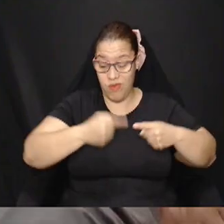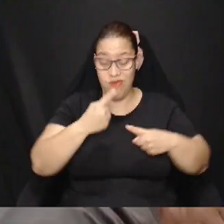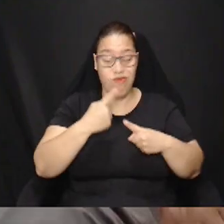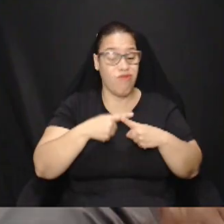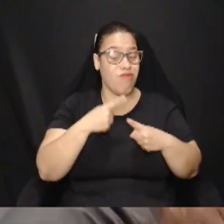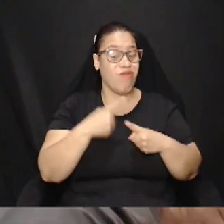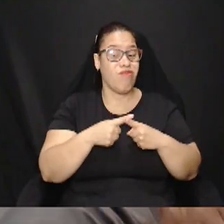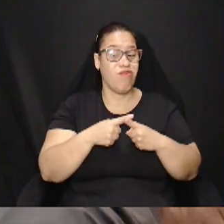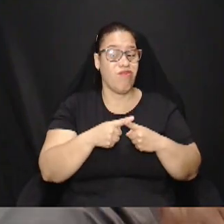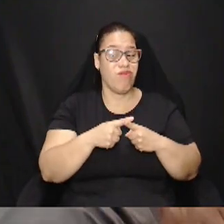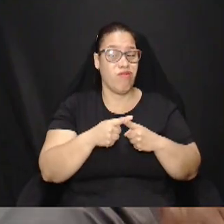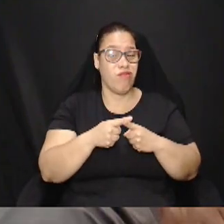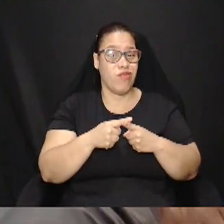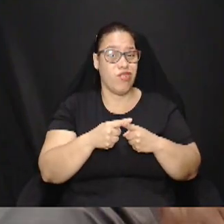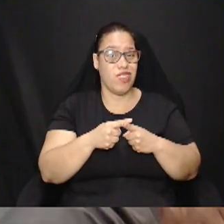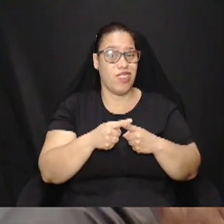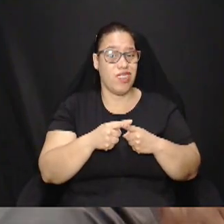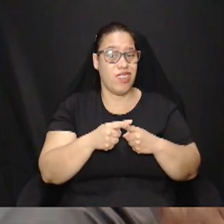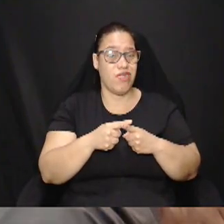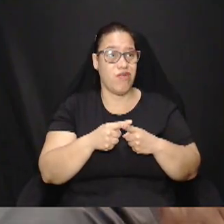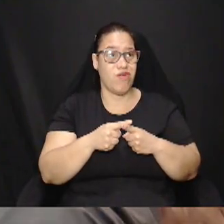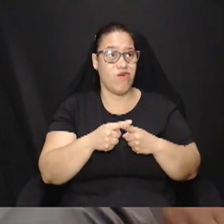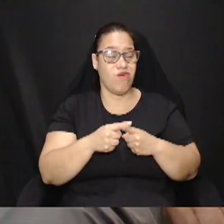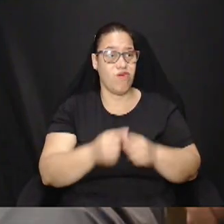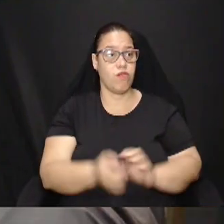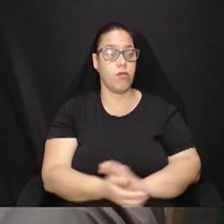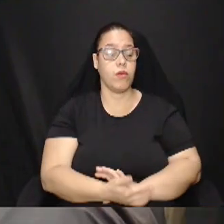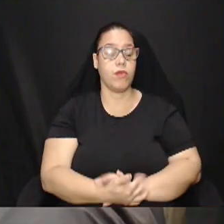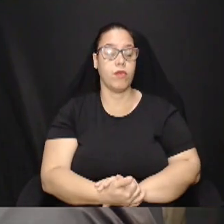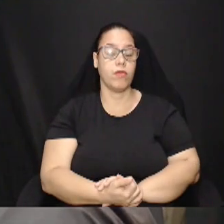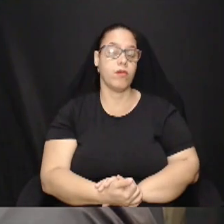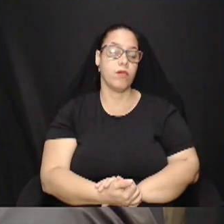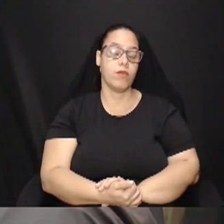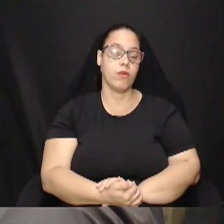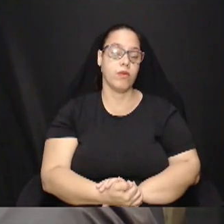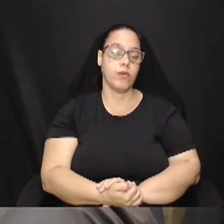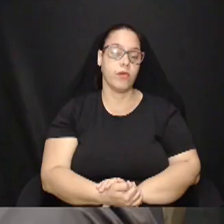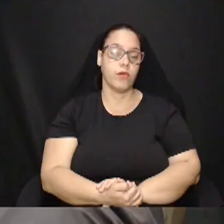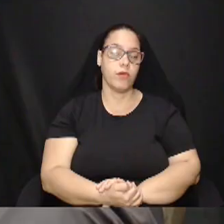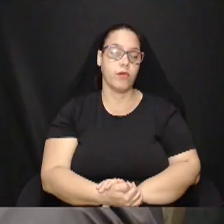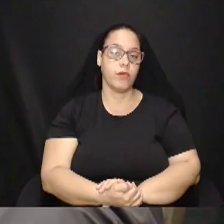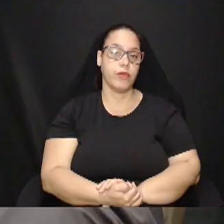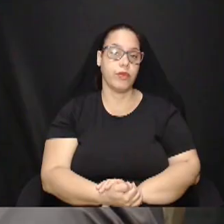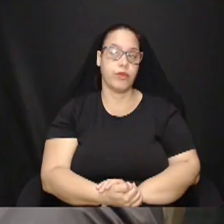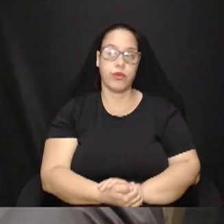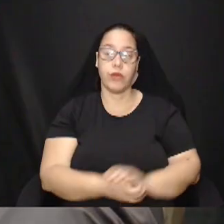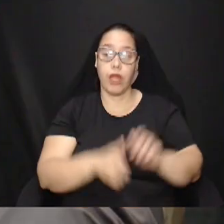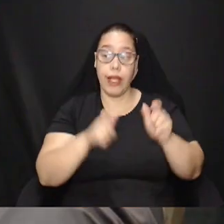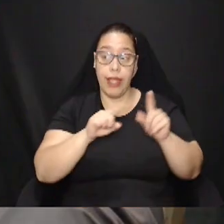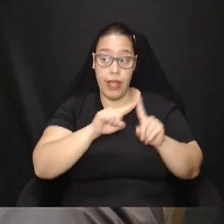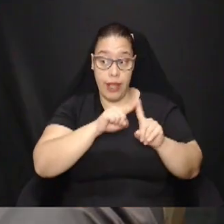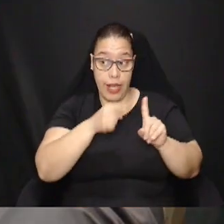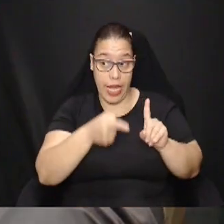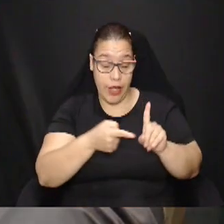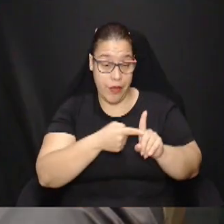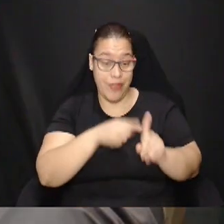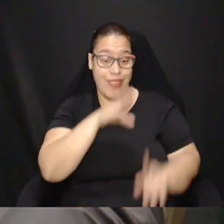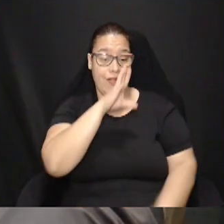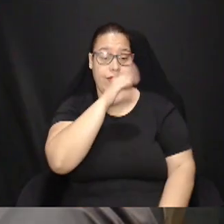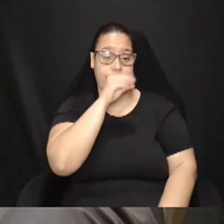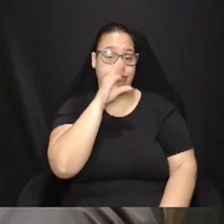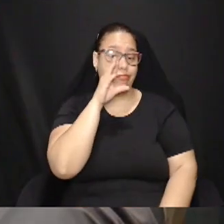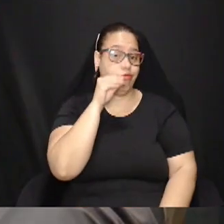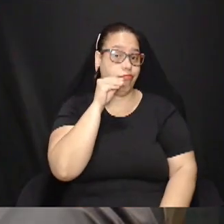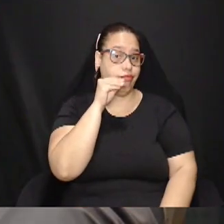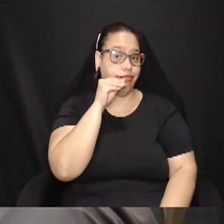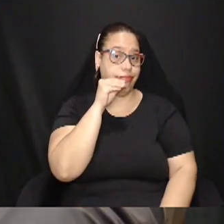muito latente esse lugar da gravidez na adolescência. E eu venho de uma